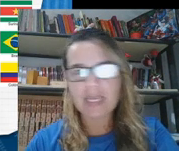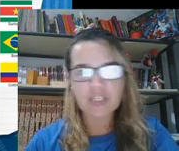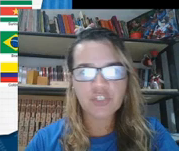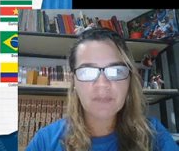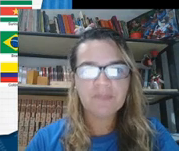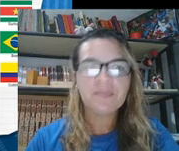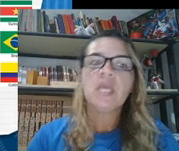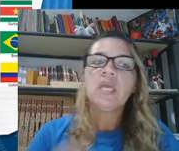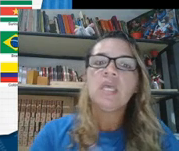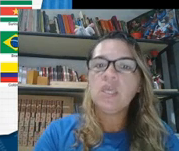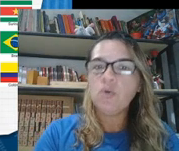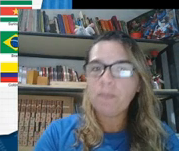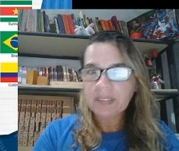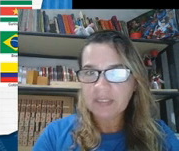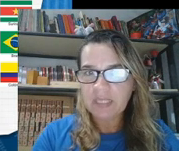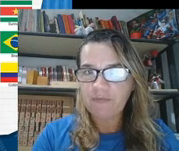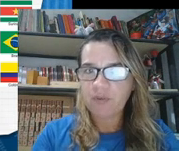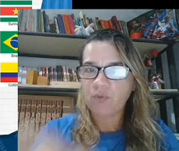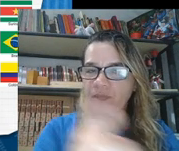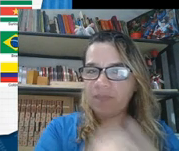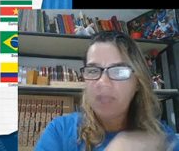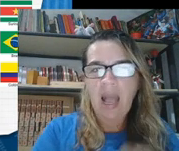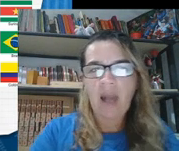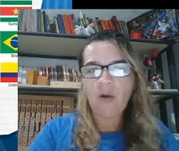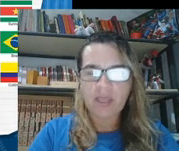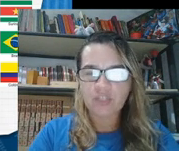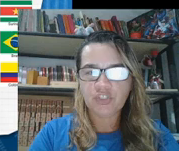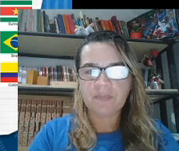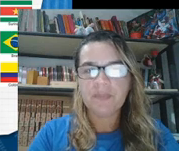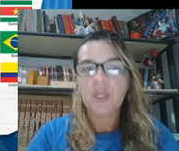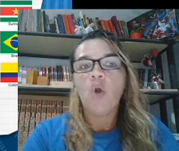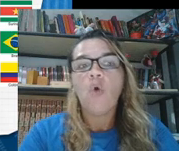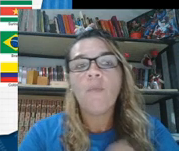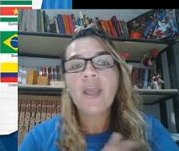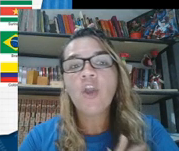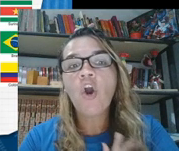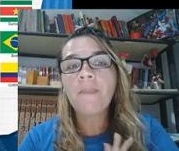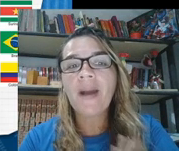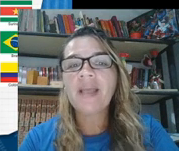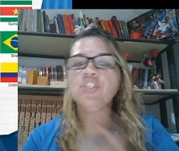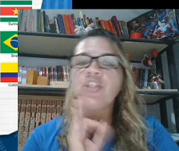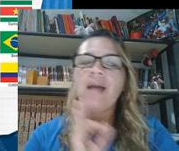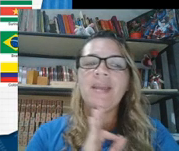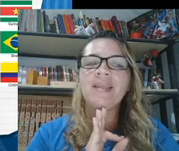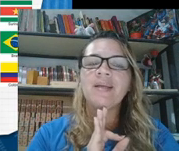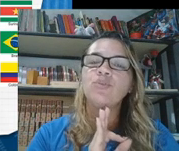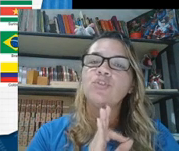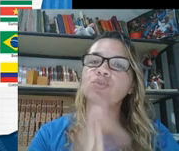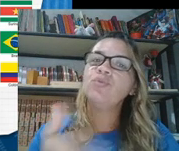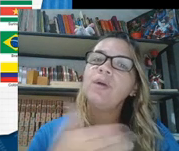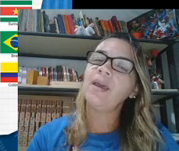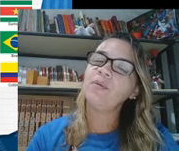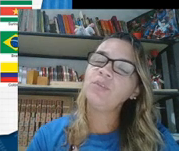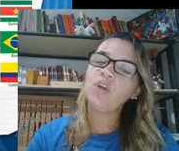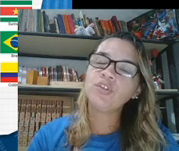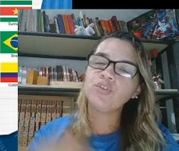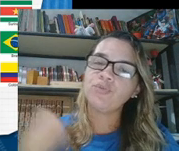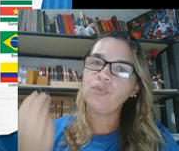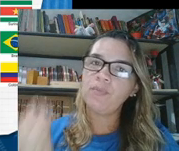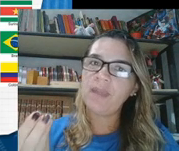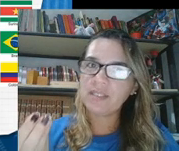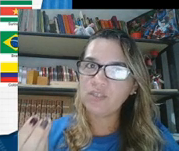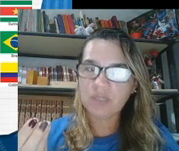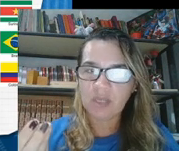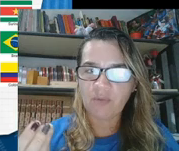a leste, e o Pacífico, a oeste. O maior país da América do Sul é o nosso,